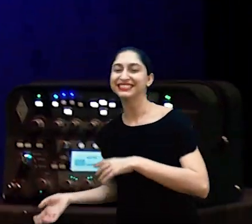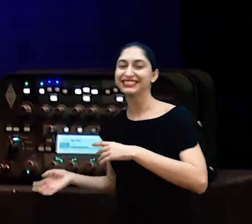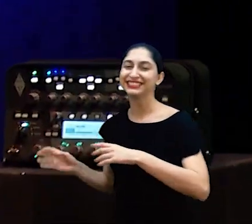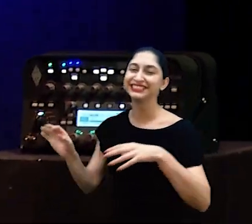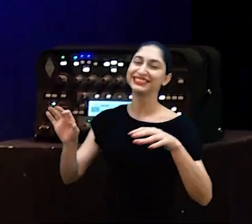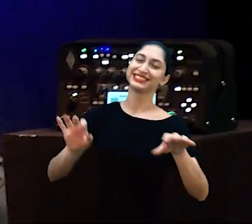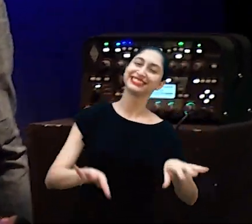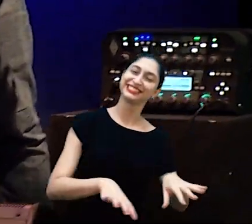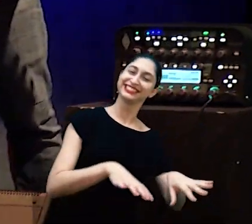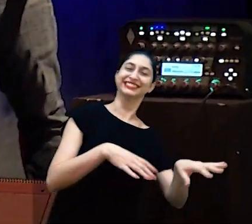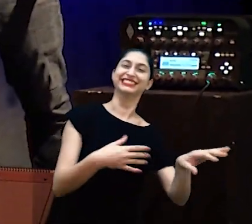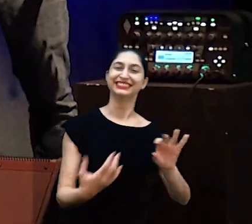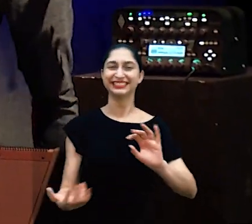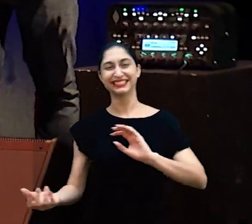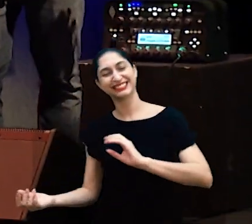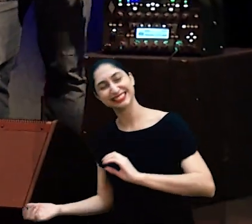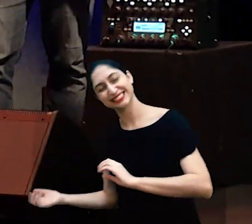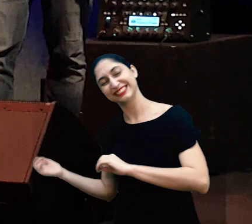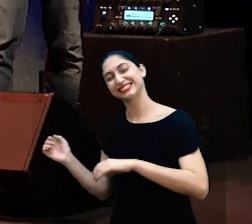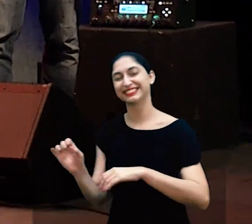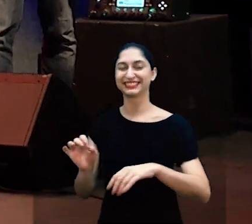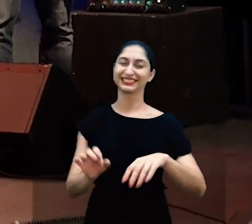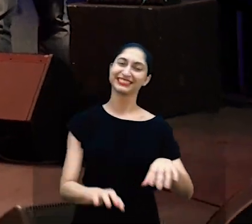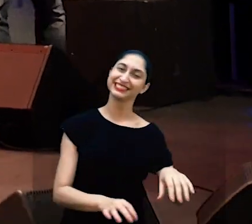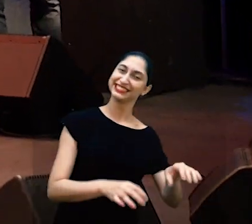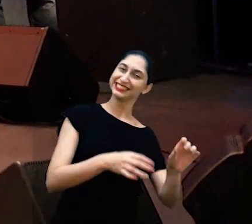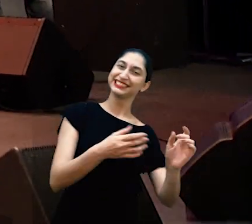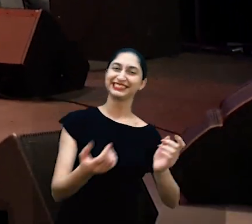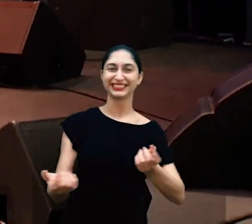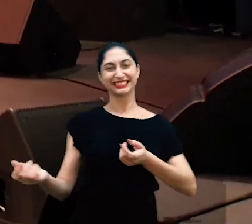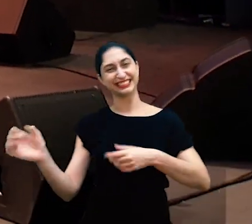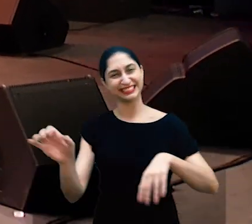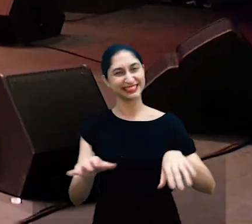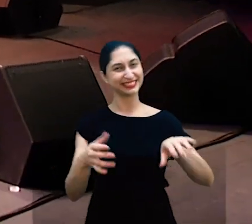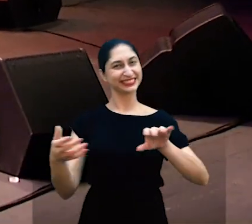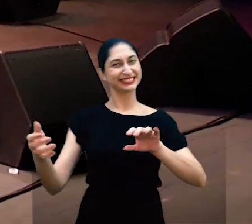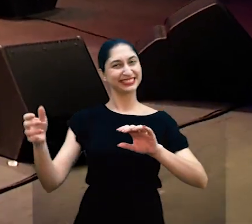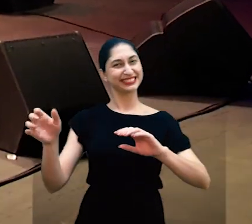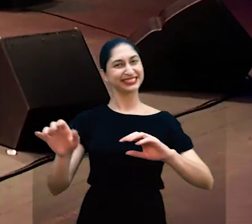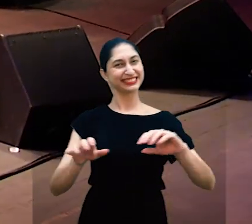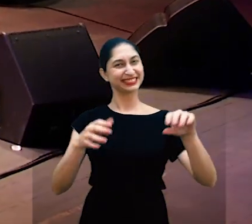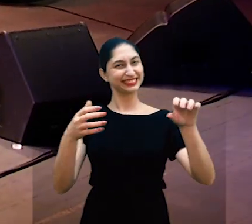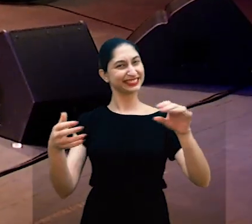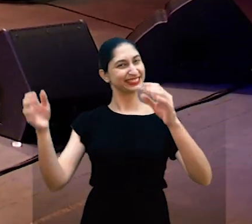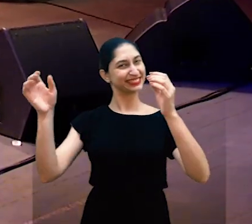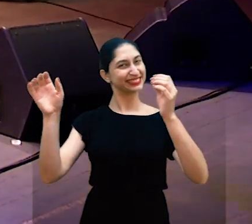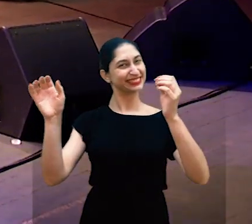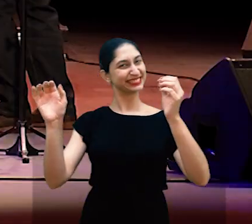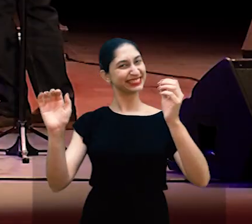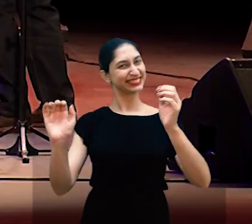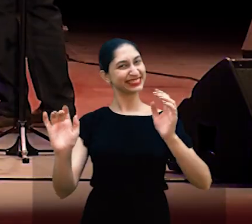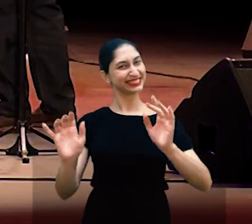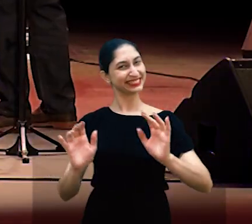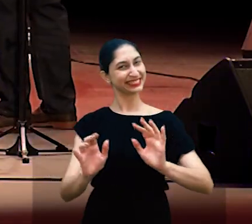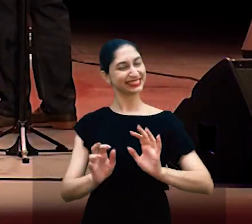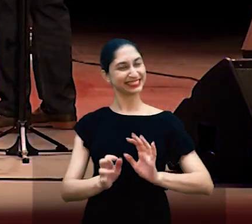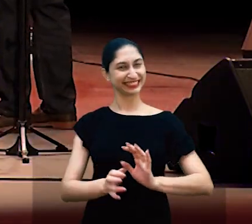Laia, laia, laia, laia, laia, laia, laia, laia, laia,